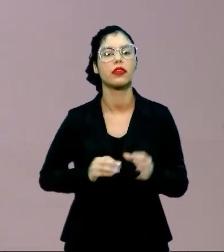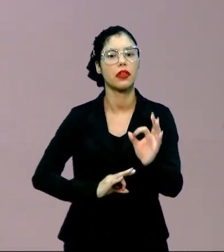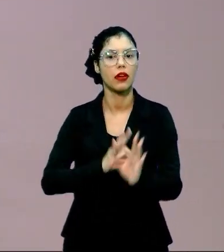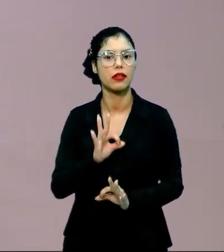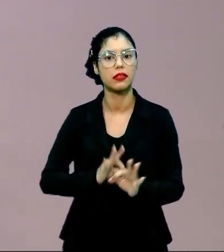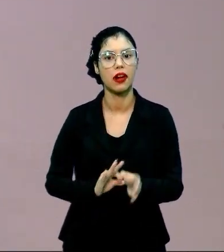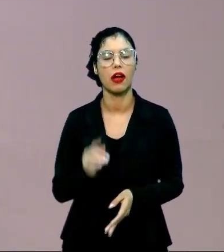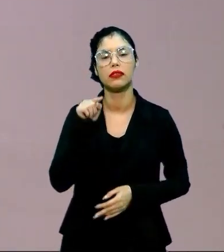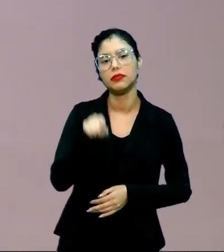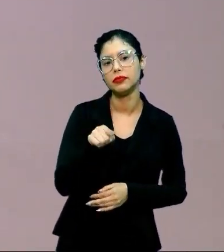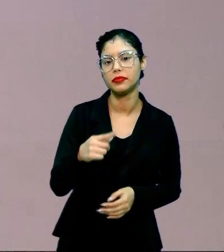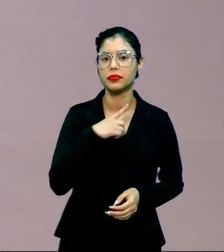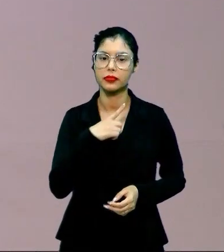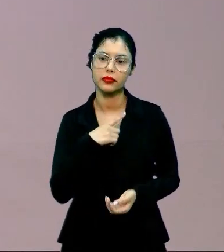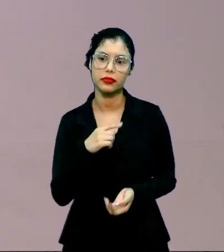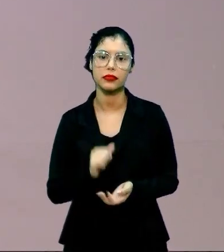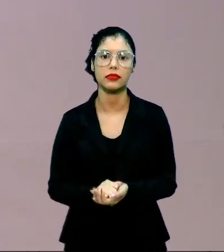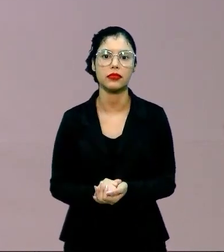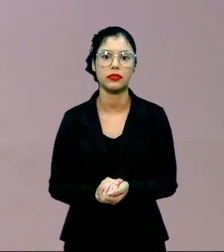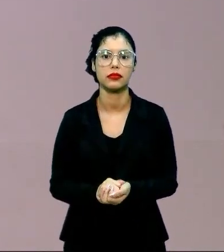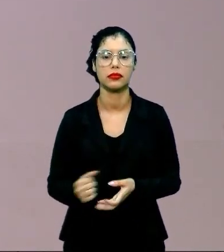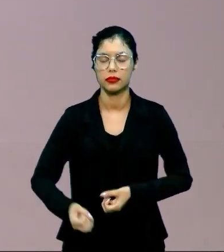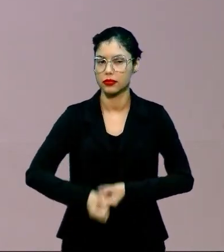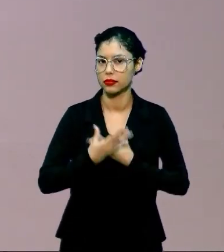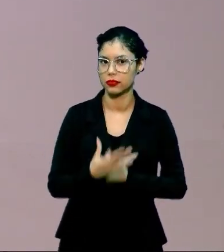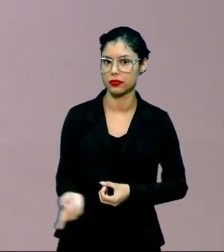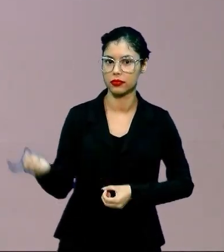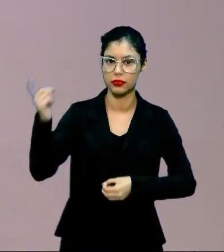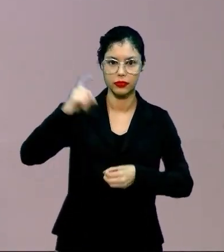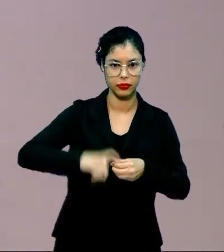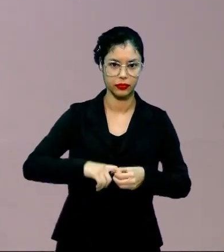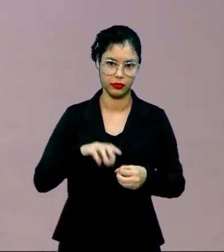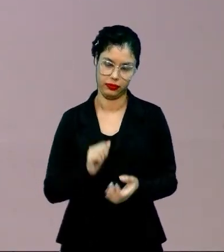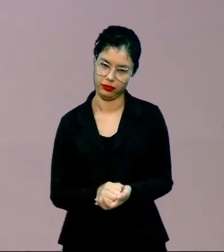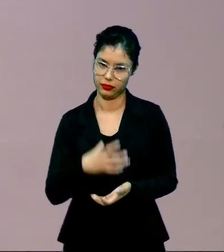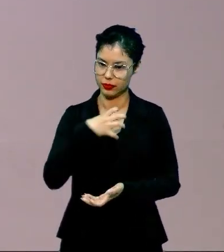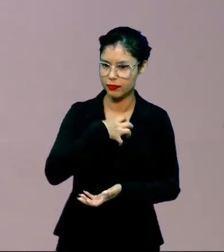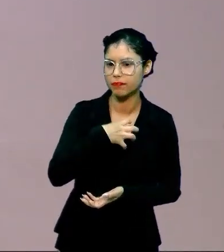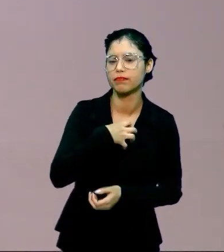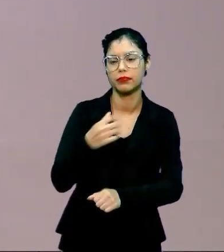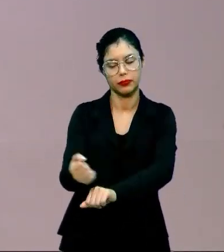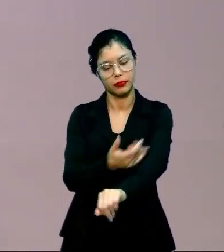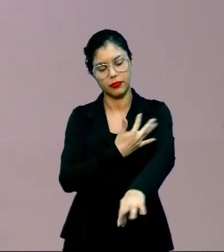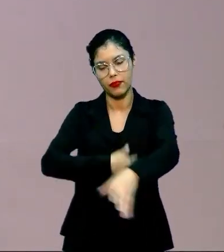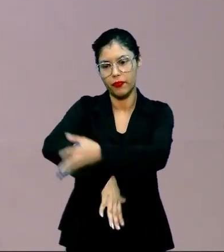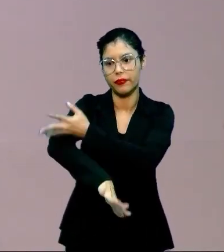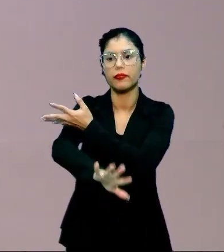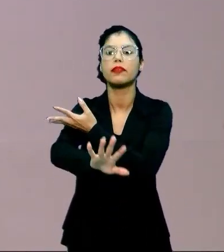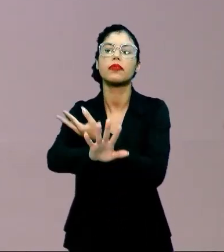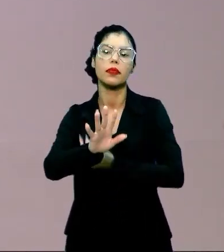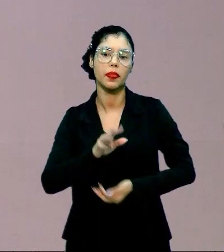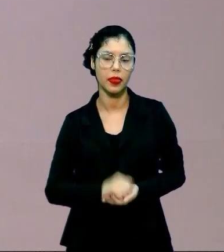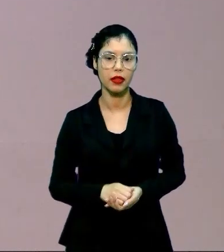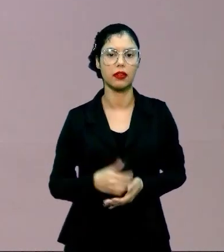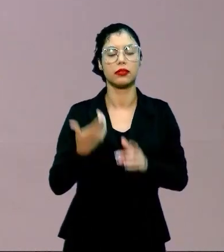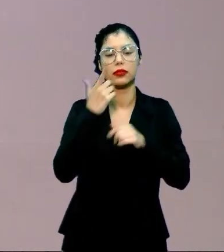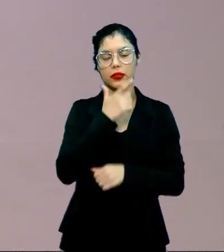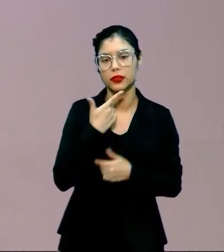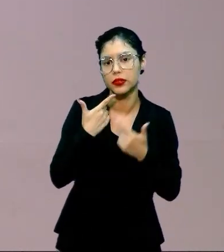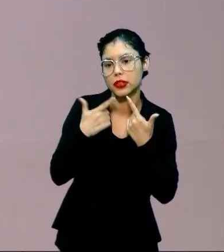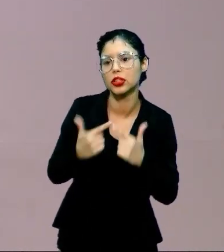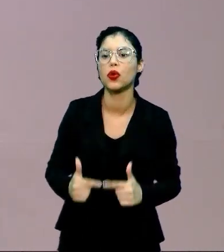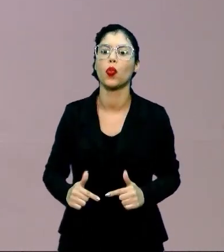organizada, aqui a gente tem uma poesia voltada aí para o sentimento, para a emoção, uma